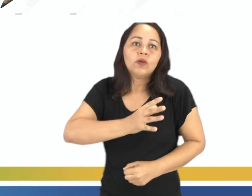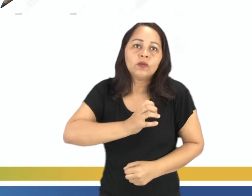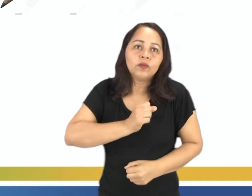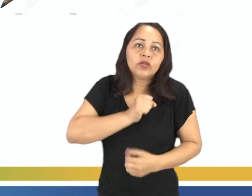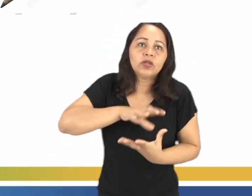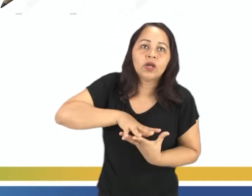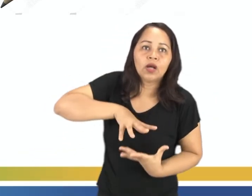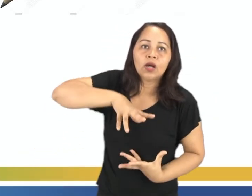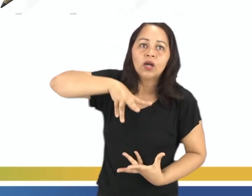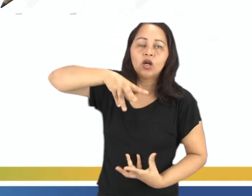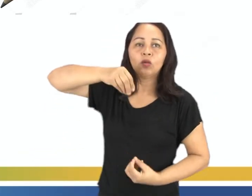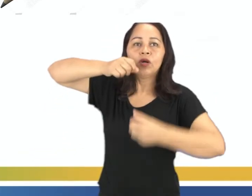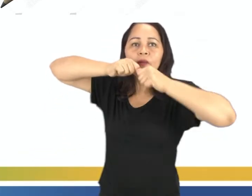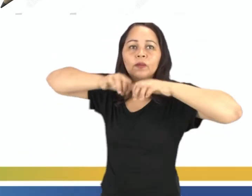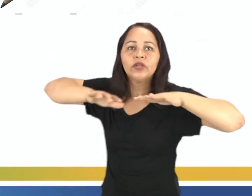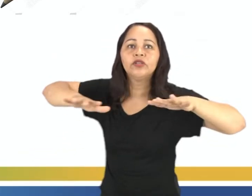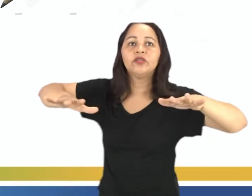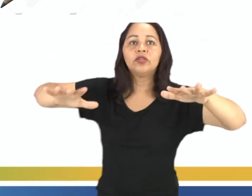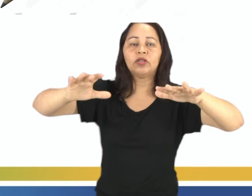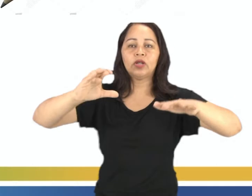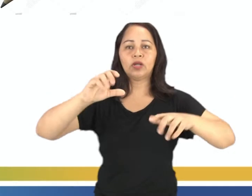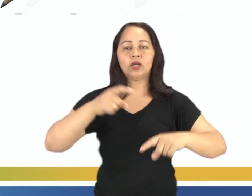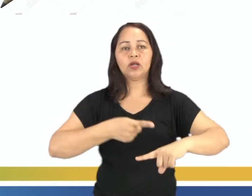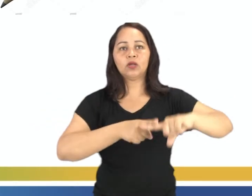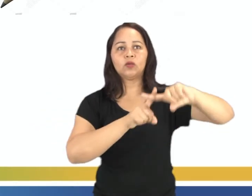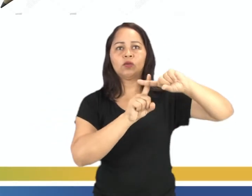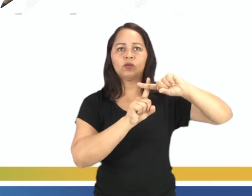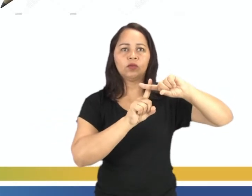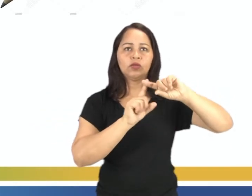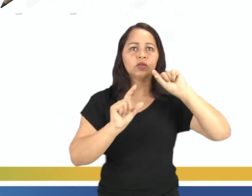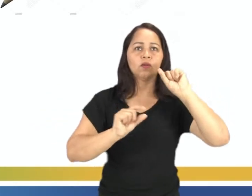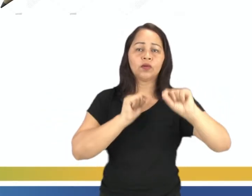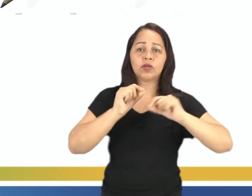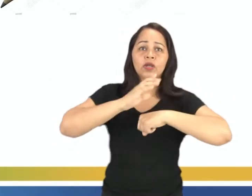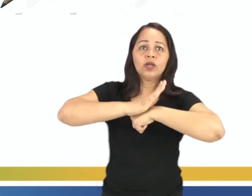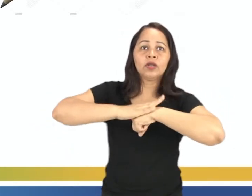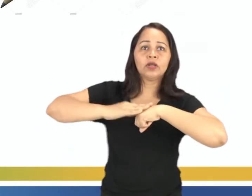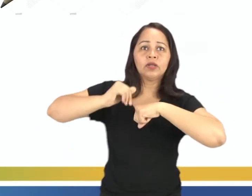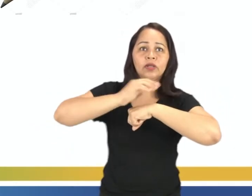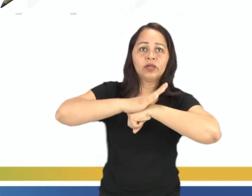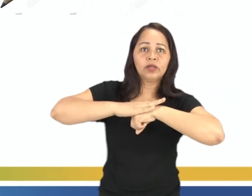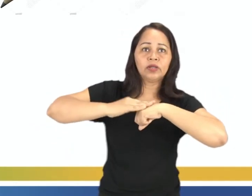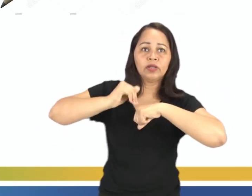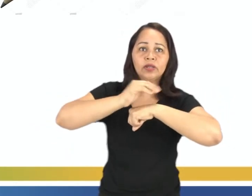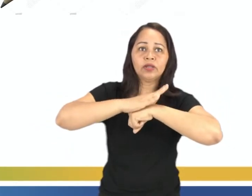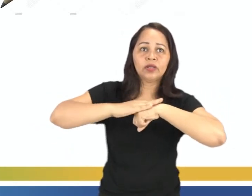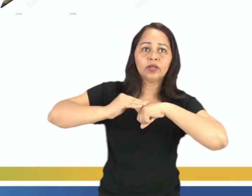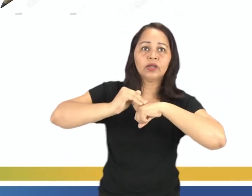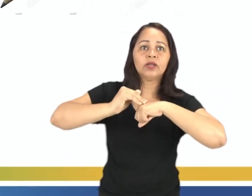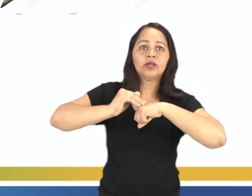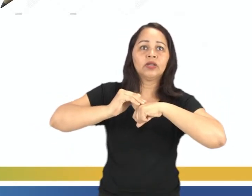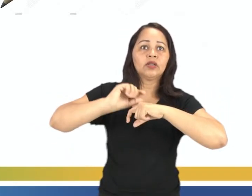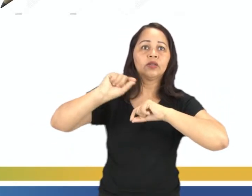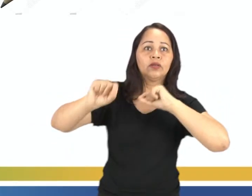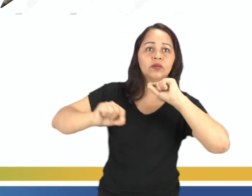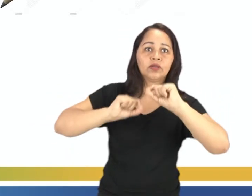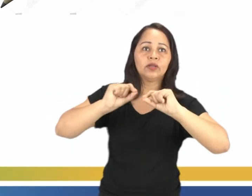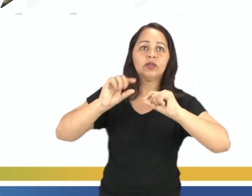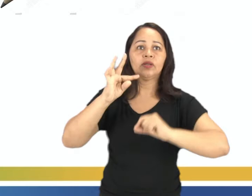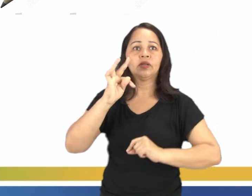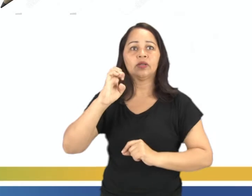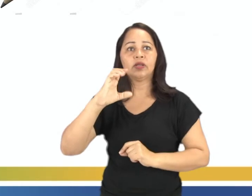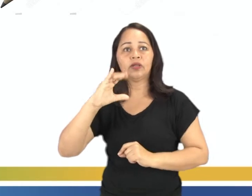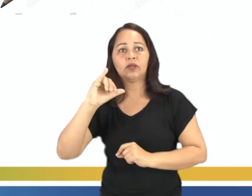querida rimando com tecida. Primeiro verso, querida, lá no final, rimando com o segundo, tecida.